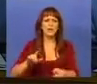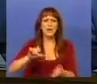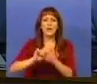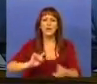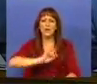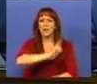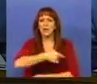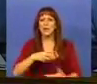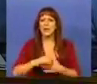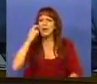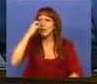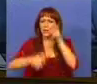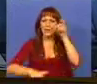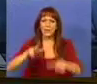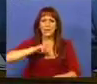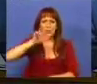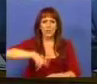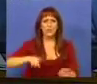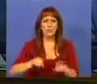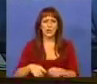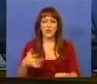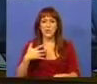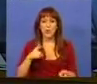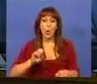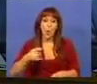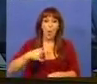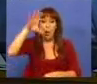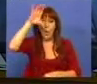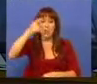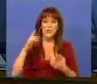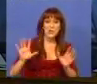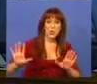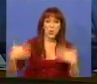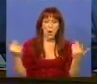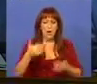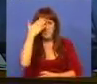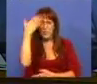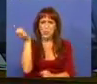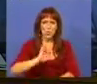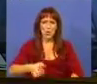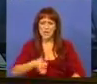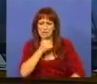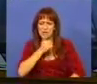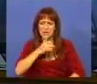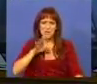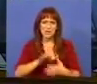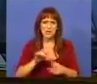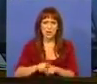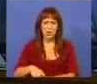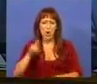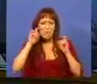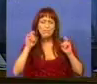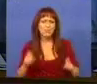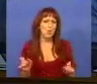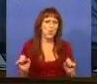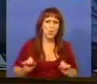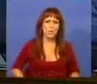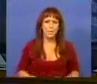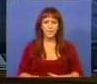sobre os quais o povo português, ou sequer o Governo, tem qualquer capacidade de decisão ou de